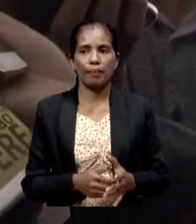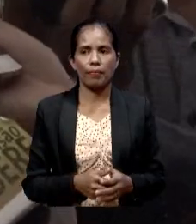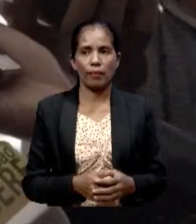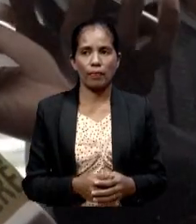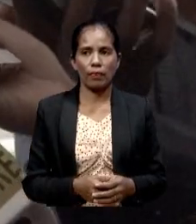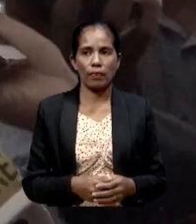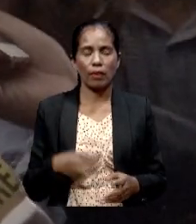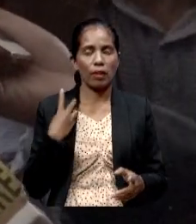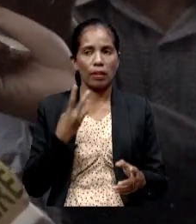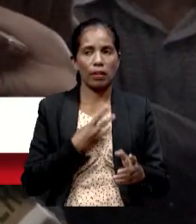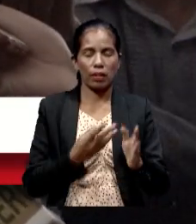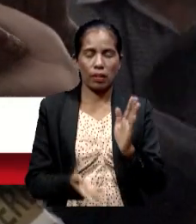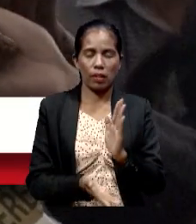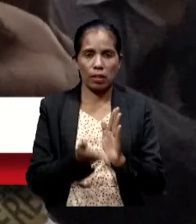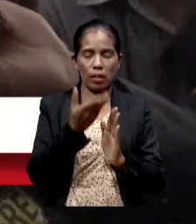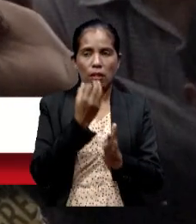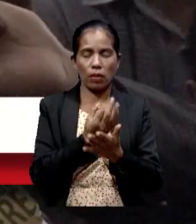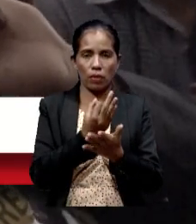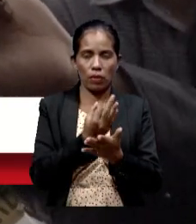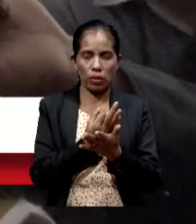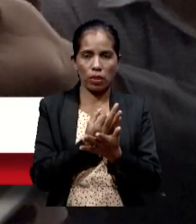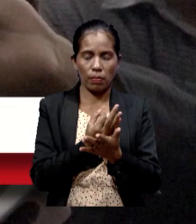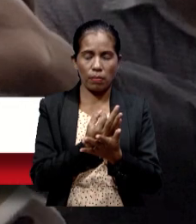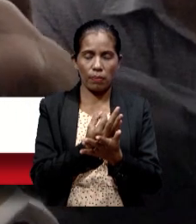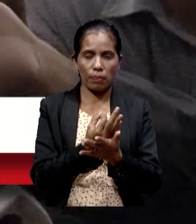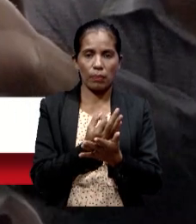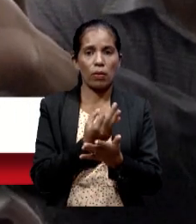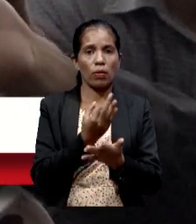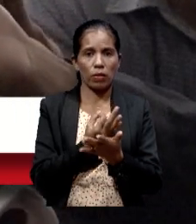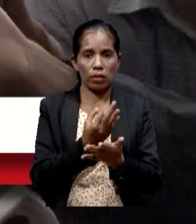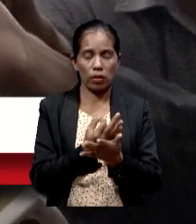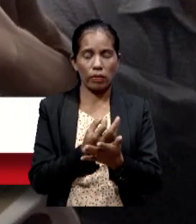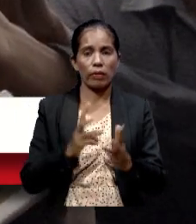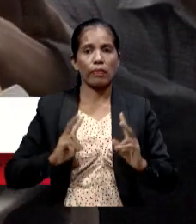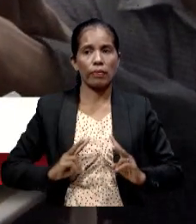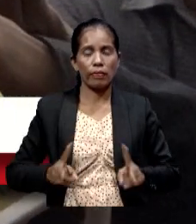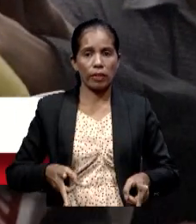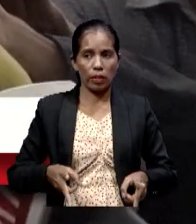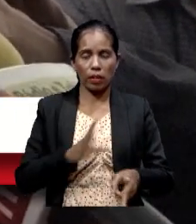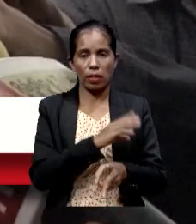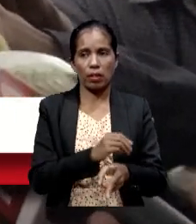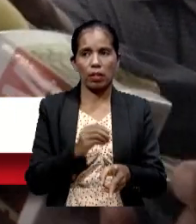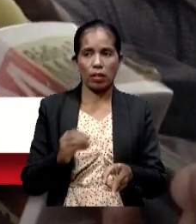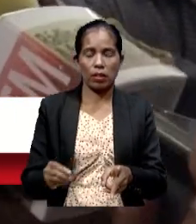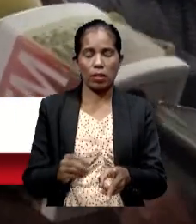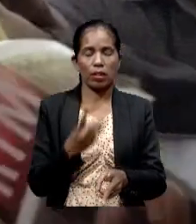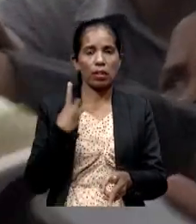fundo para veteranos, né? E dessa 1 milhão, né? 1 bilhão. E tem a execução, né, por volta de